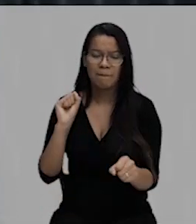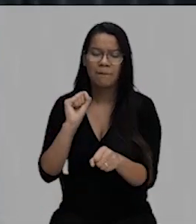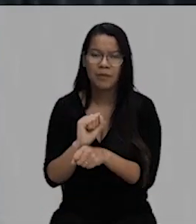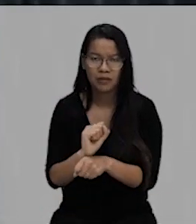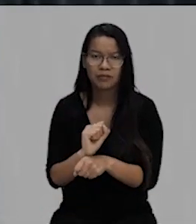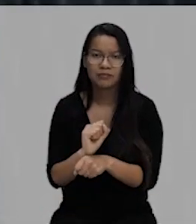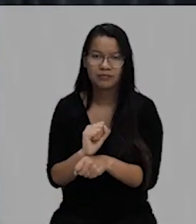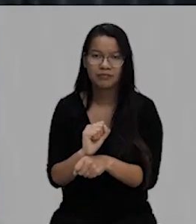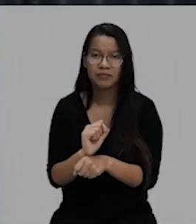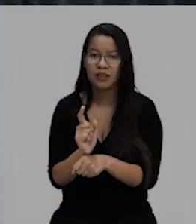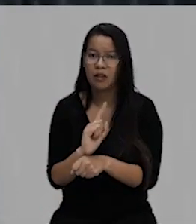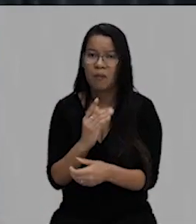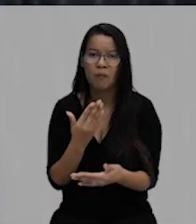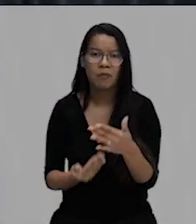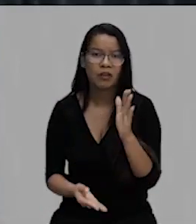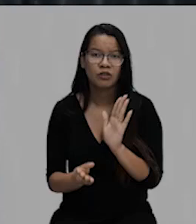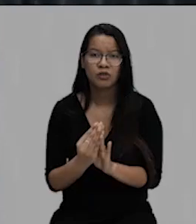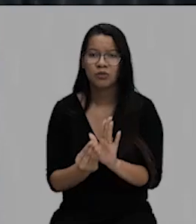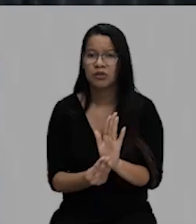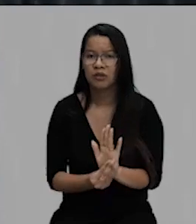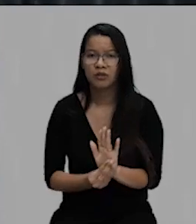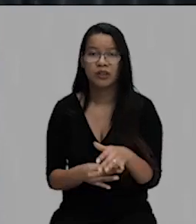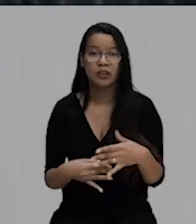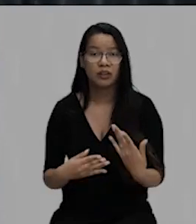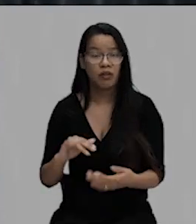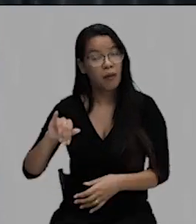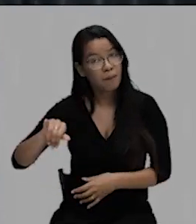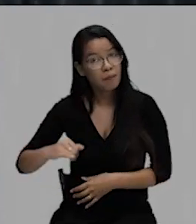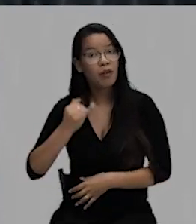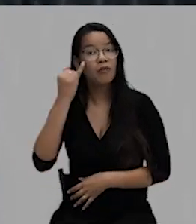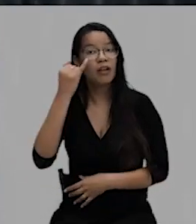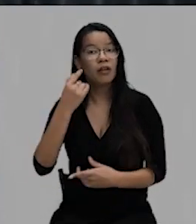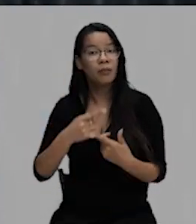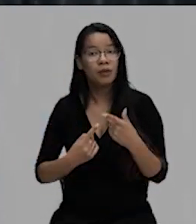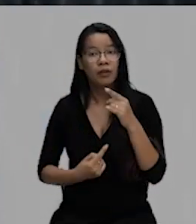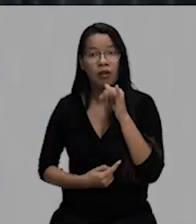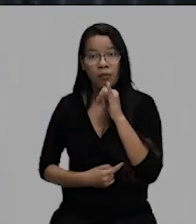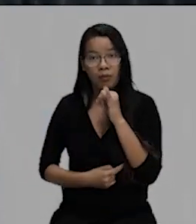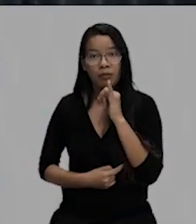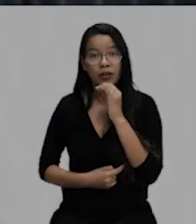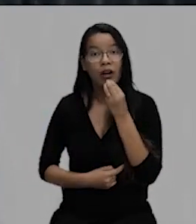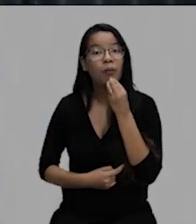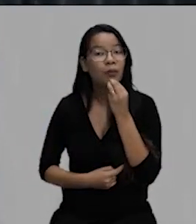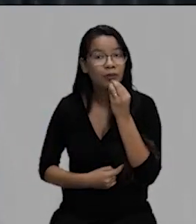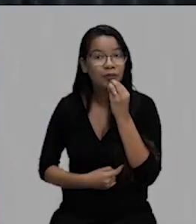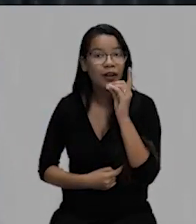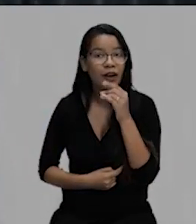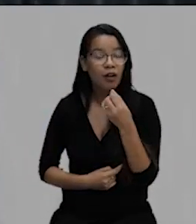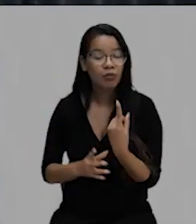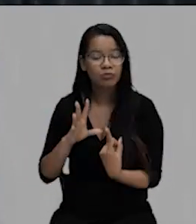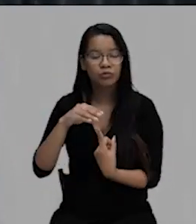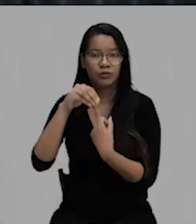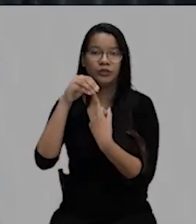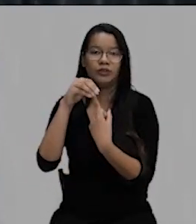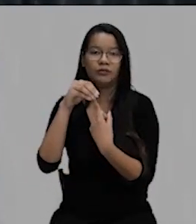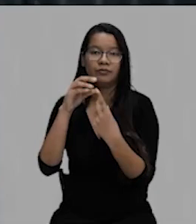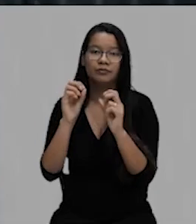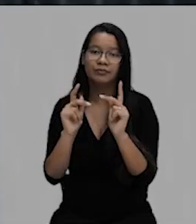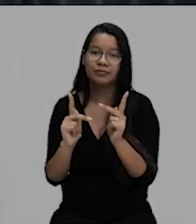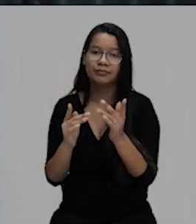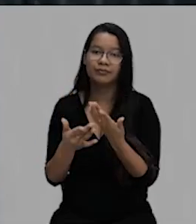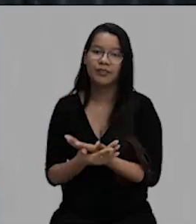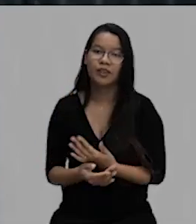pause, não perde conteúdo, tá? Então, aproveita, porque essa oportunidade é única para vocês, tá? Vamos